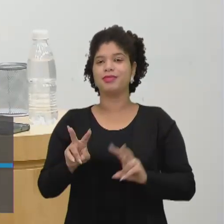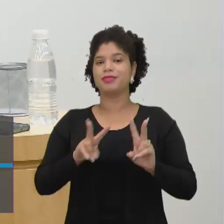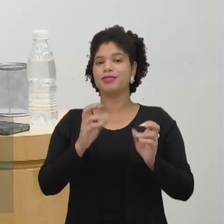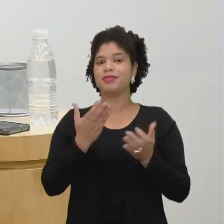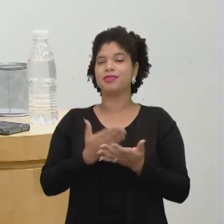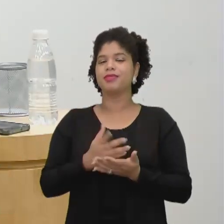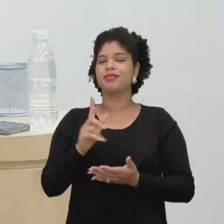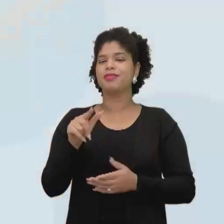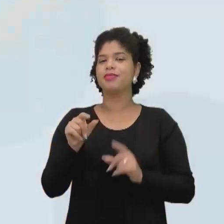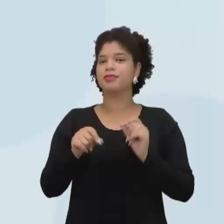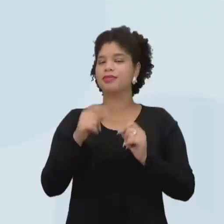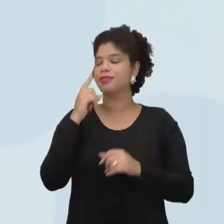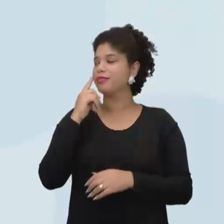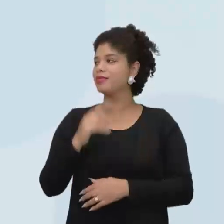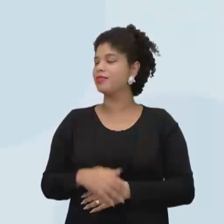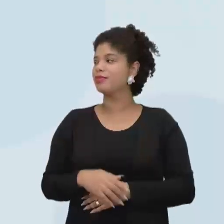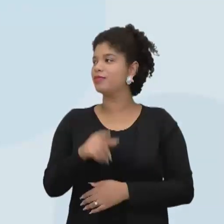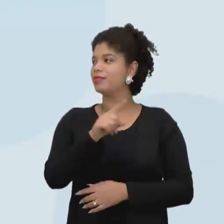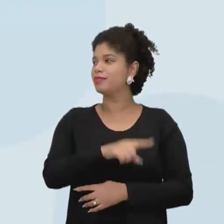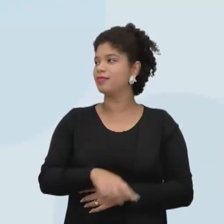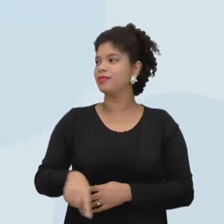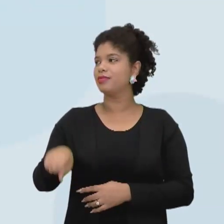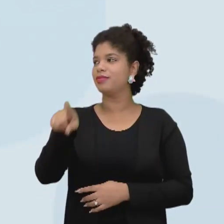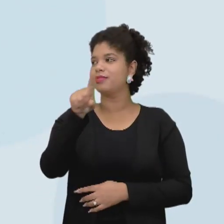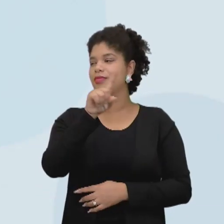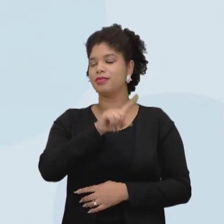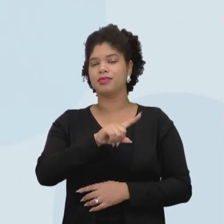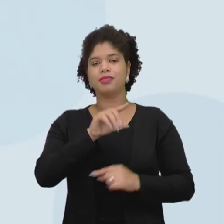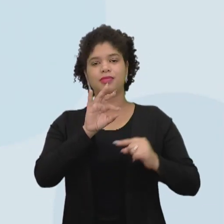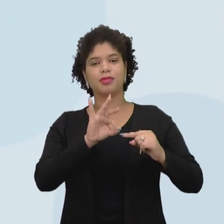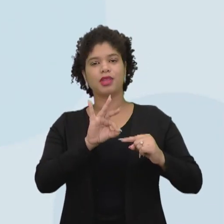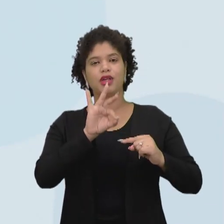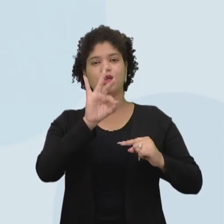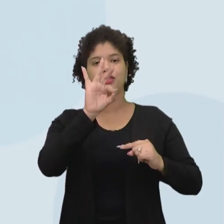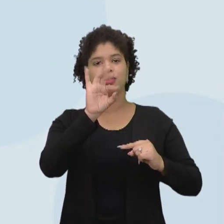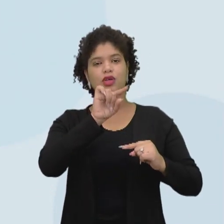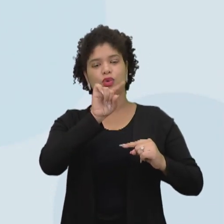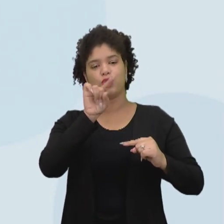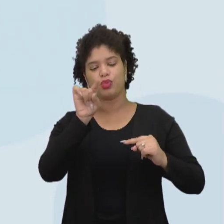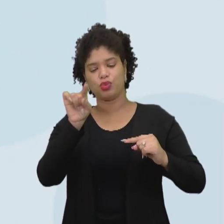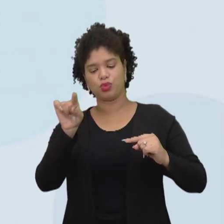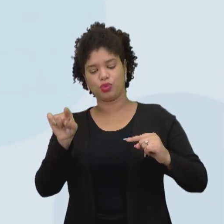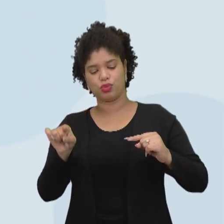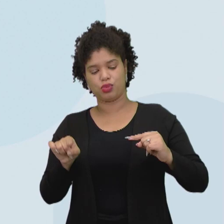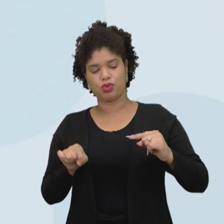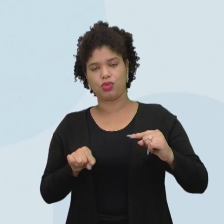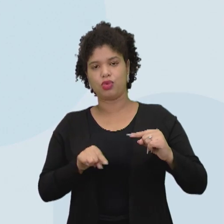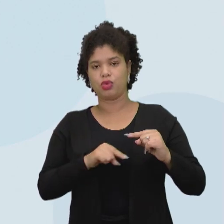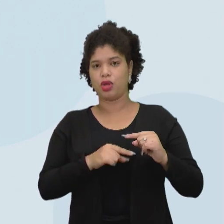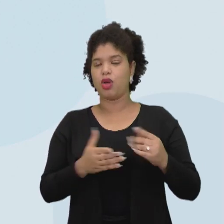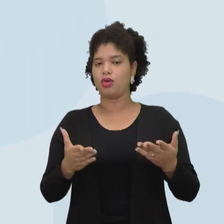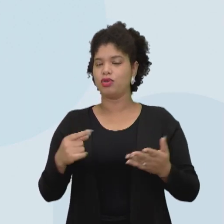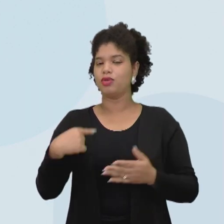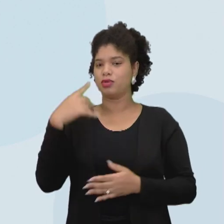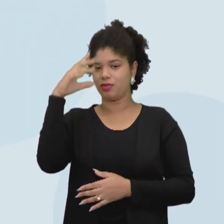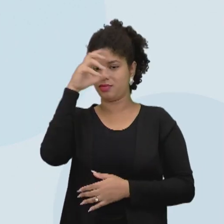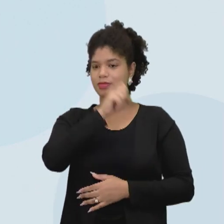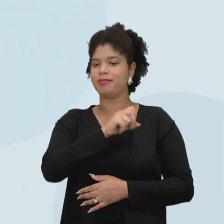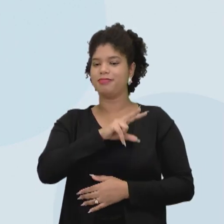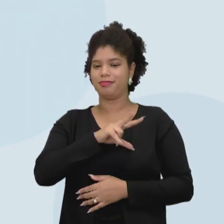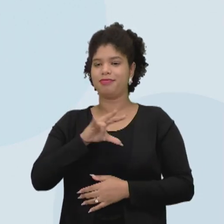da nossa aula de hoje é círculo e circunferência. Isso mesmo, a gente vai ver a diferença entre o círculo e